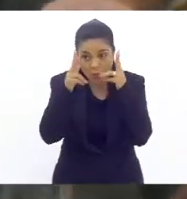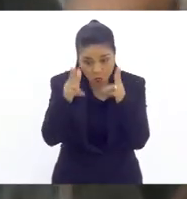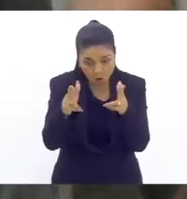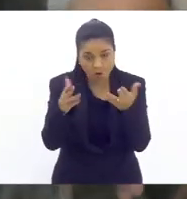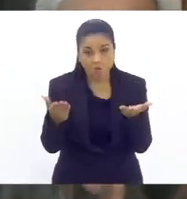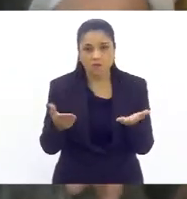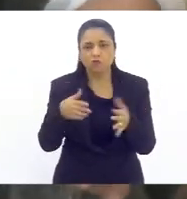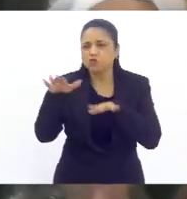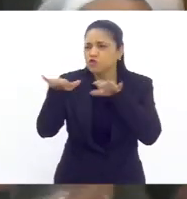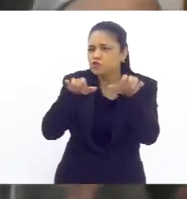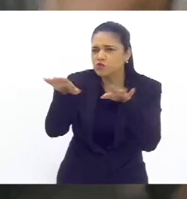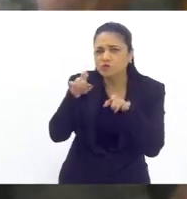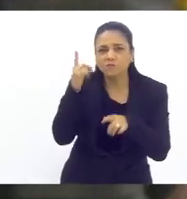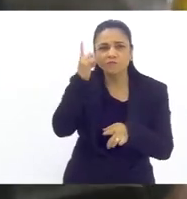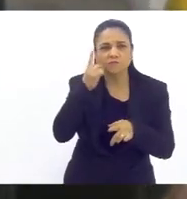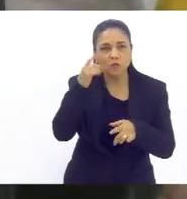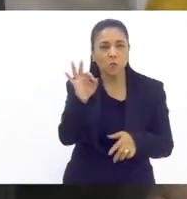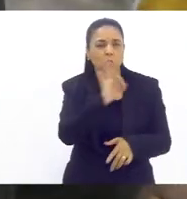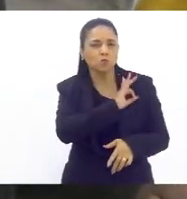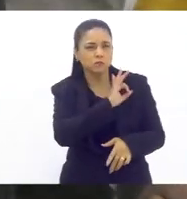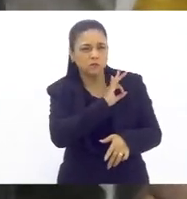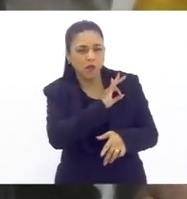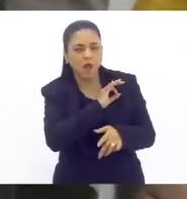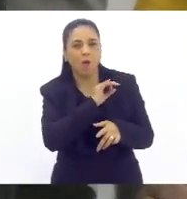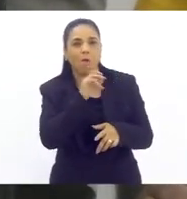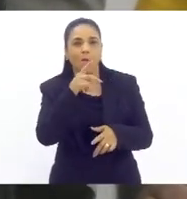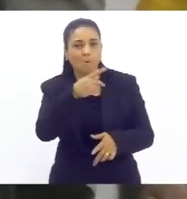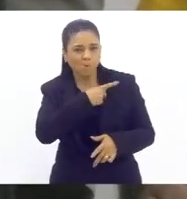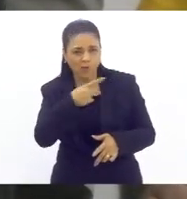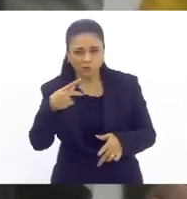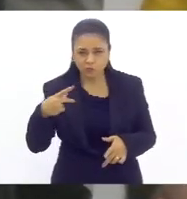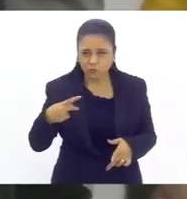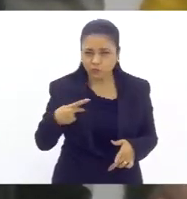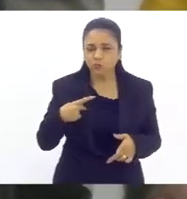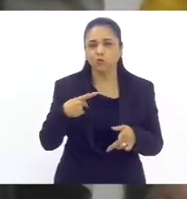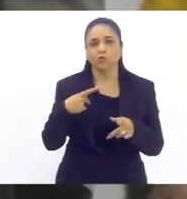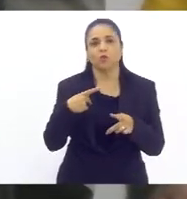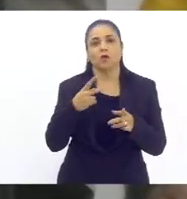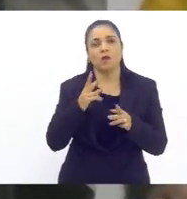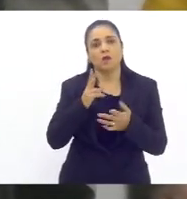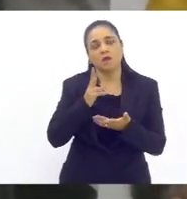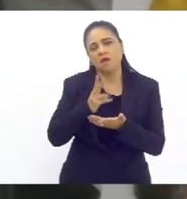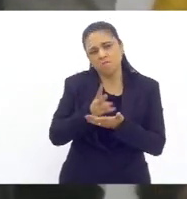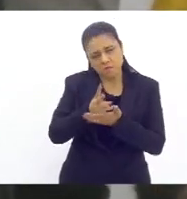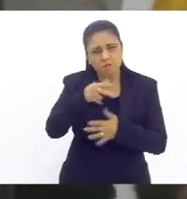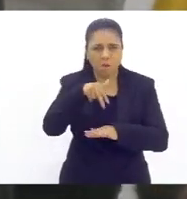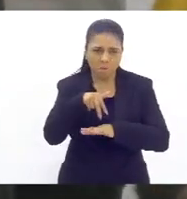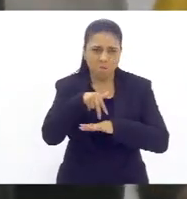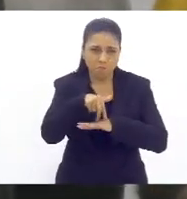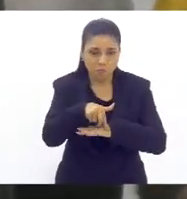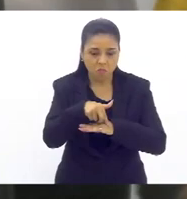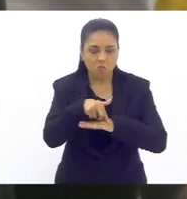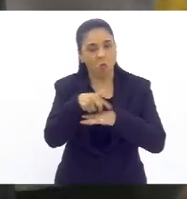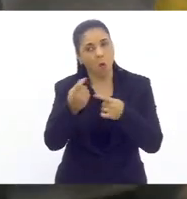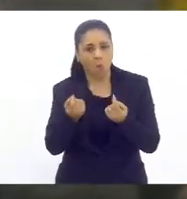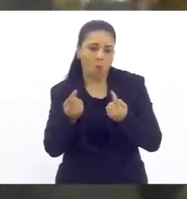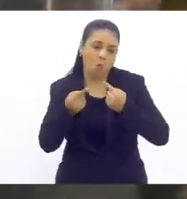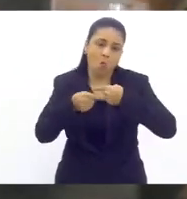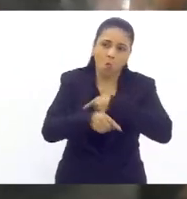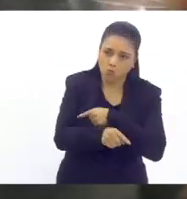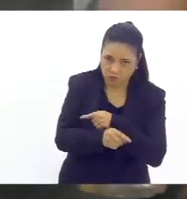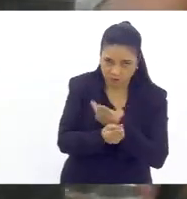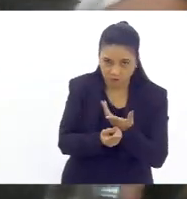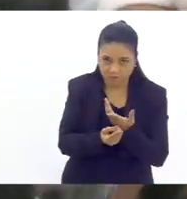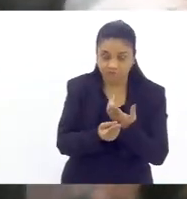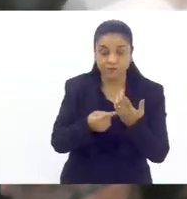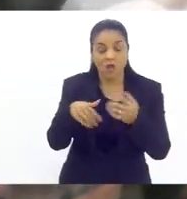deputados que eram policiais que eram pastores que podiam ter uma posição tinham a mesma posição contrária para